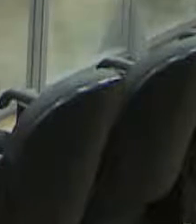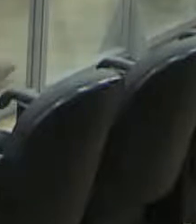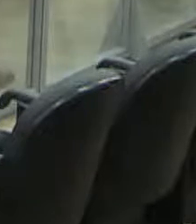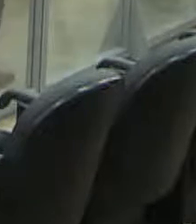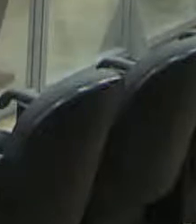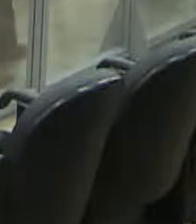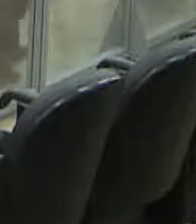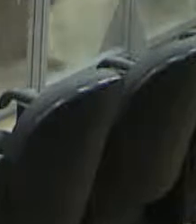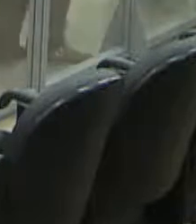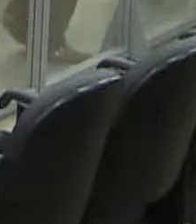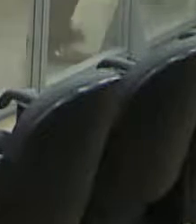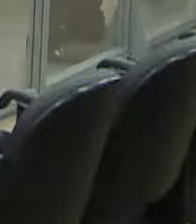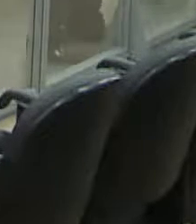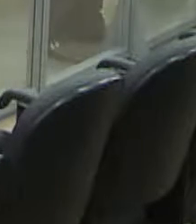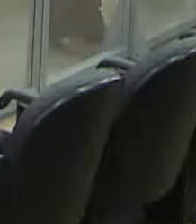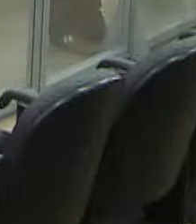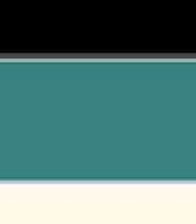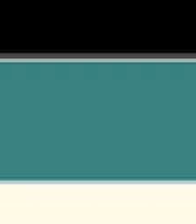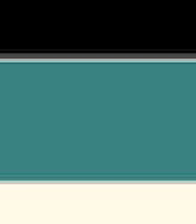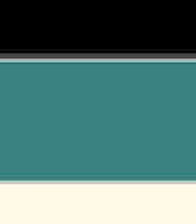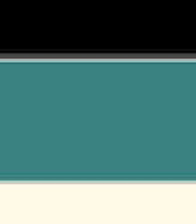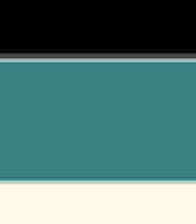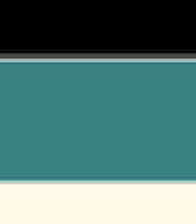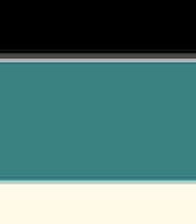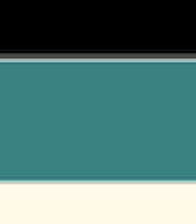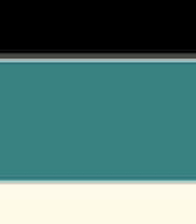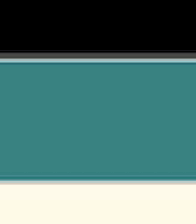Em votação, senhores vereadores.